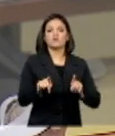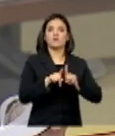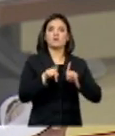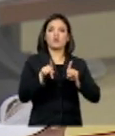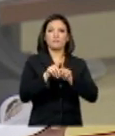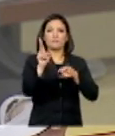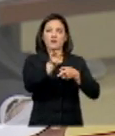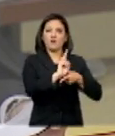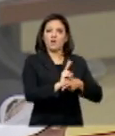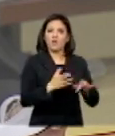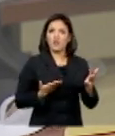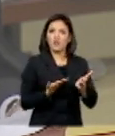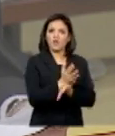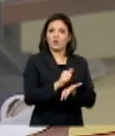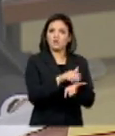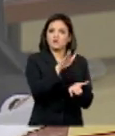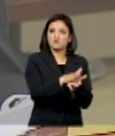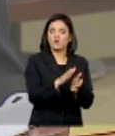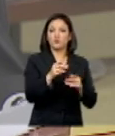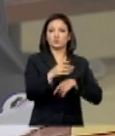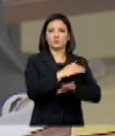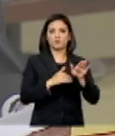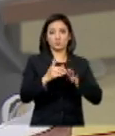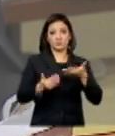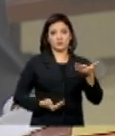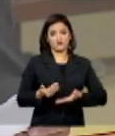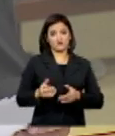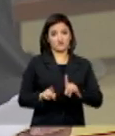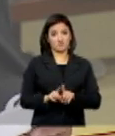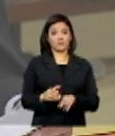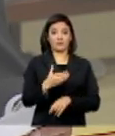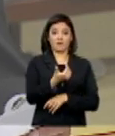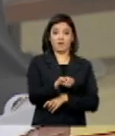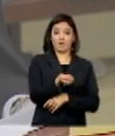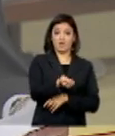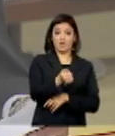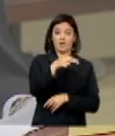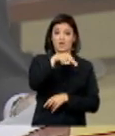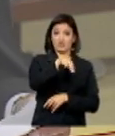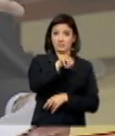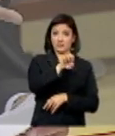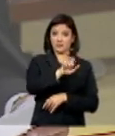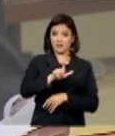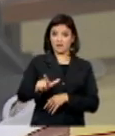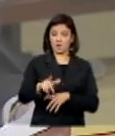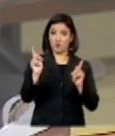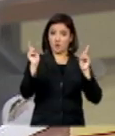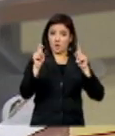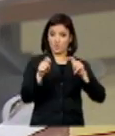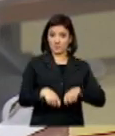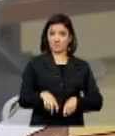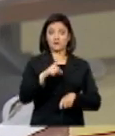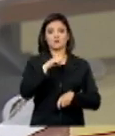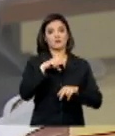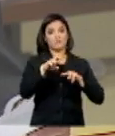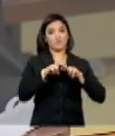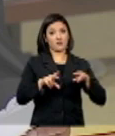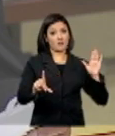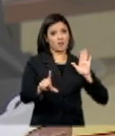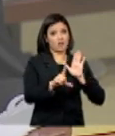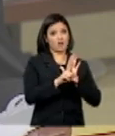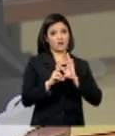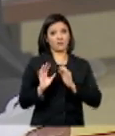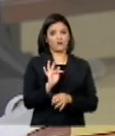concedido é de 60 e anel com essa competência deferida pela legislação federal